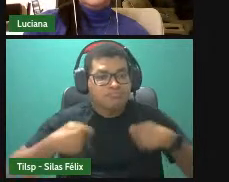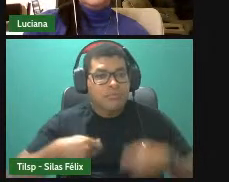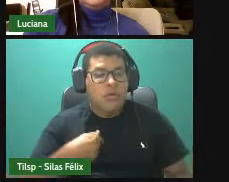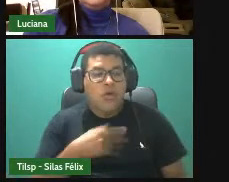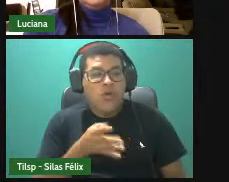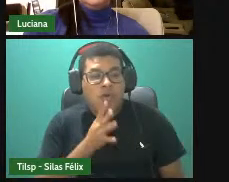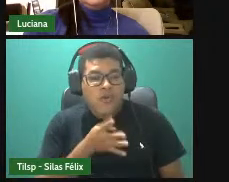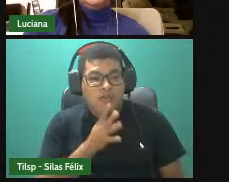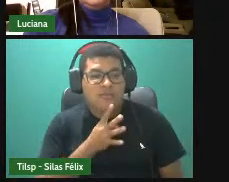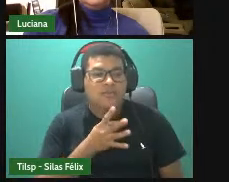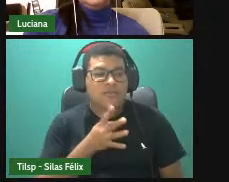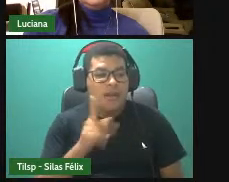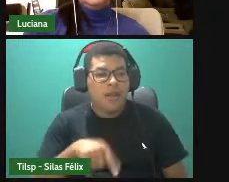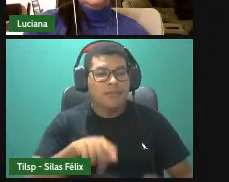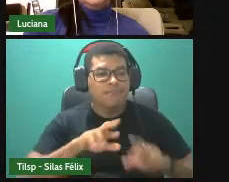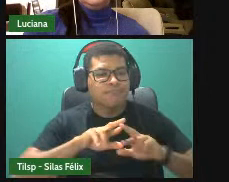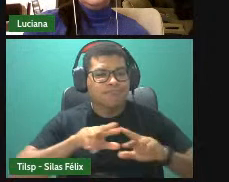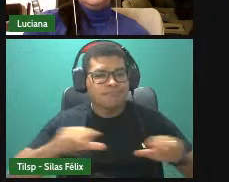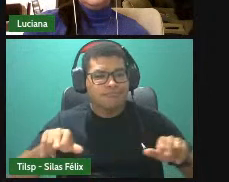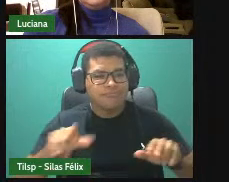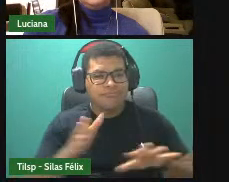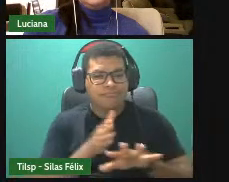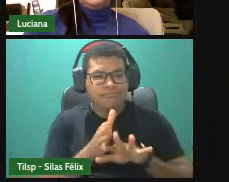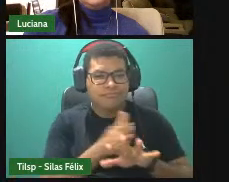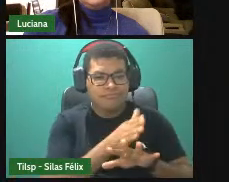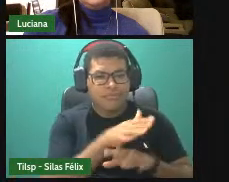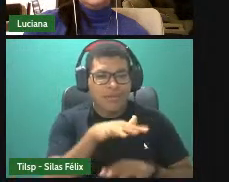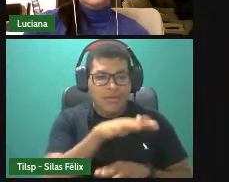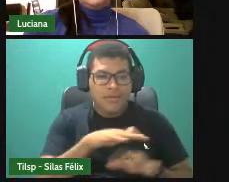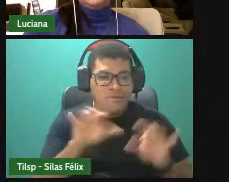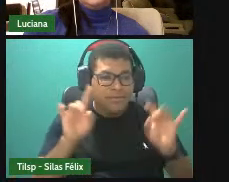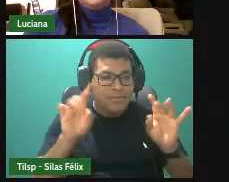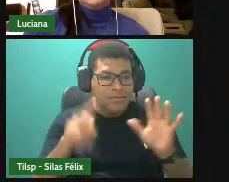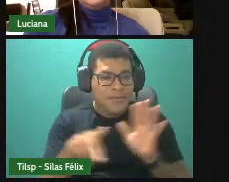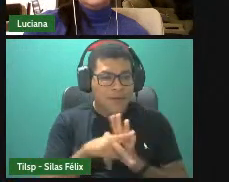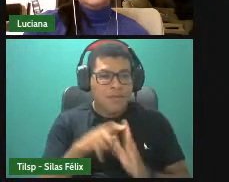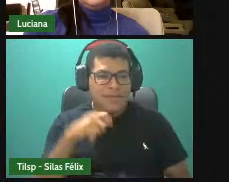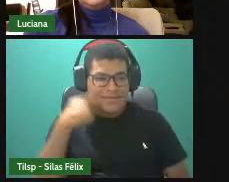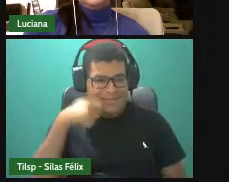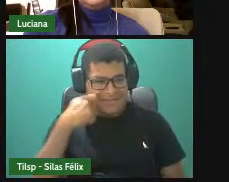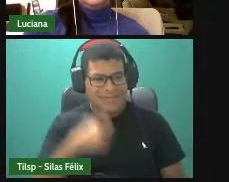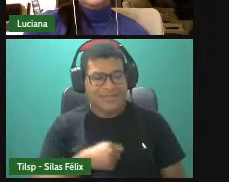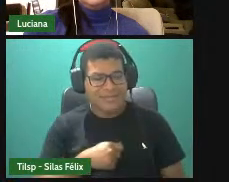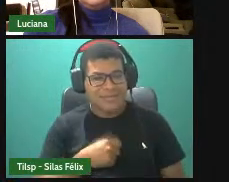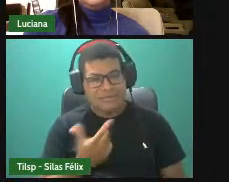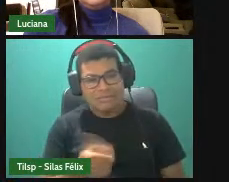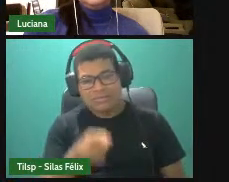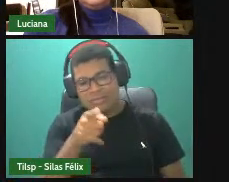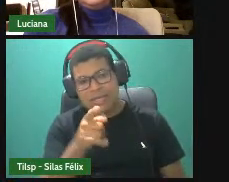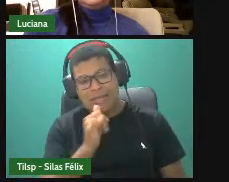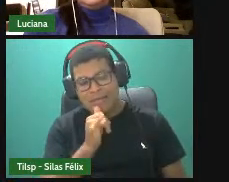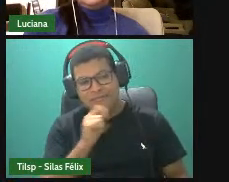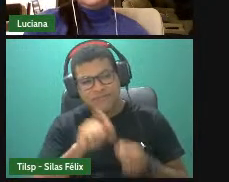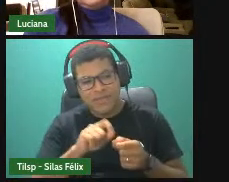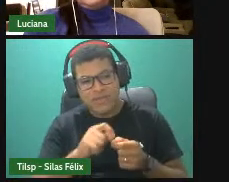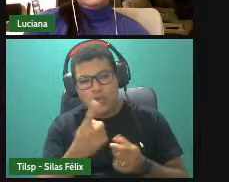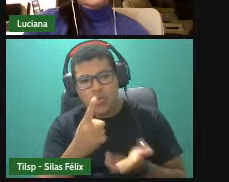essas diversas especialidades da odontologia. Tá? Então, para você fazer, de repente, um laudo, de